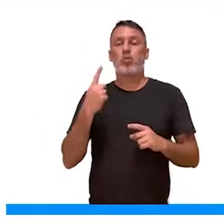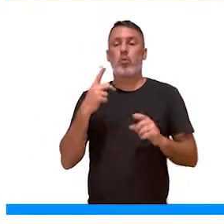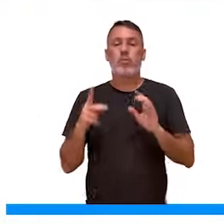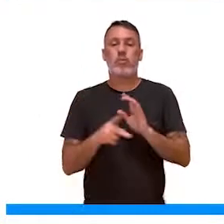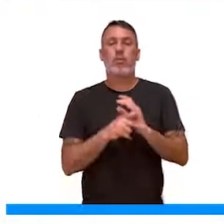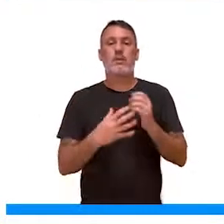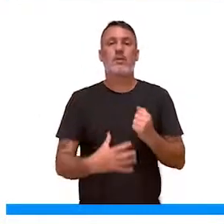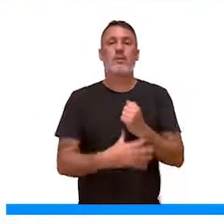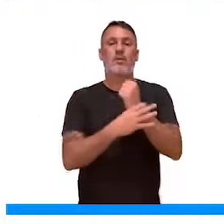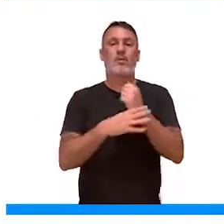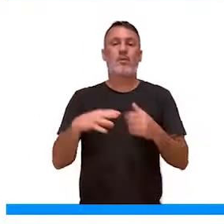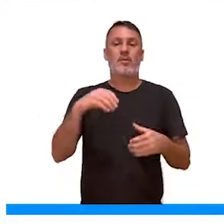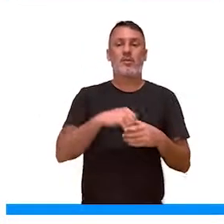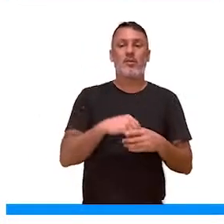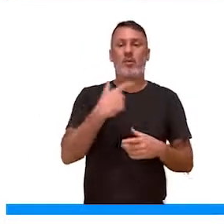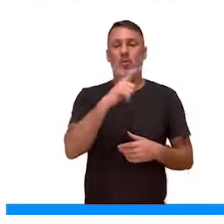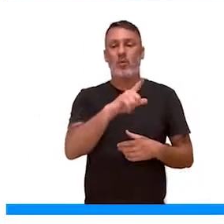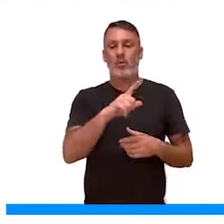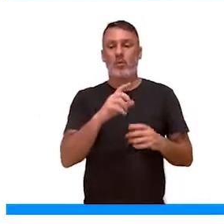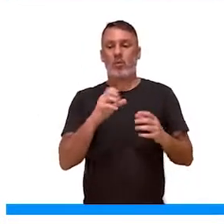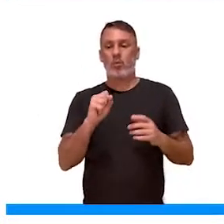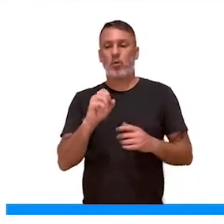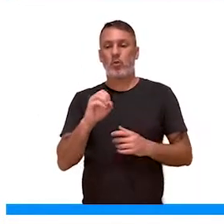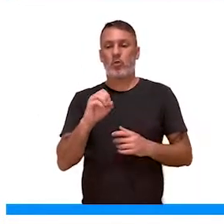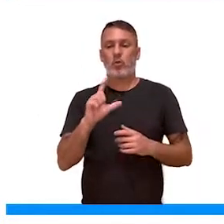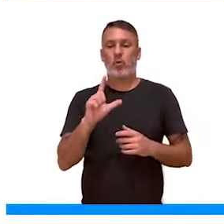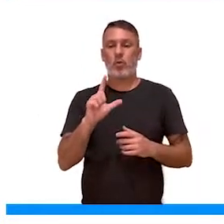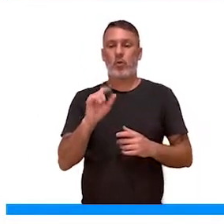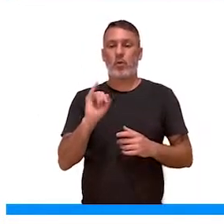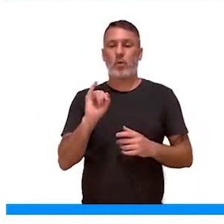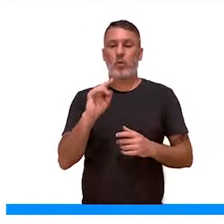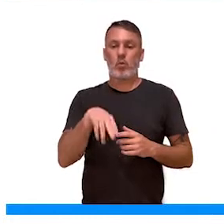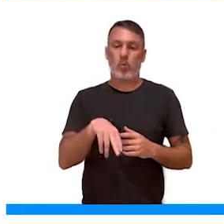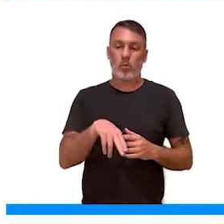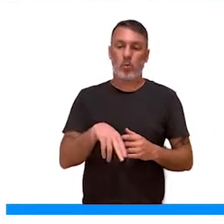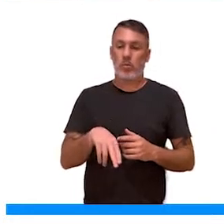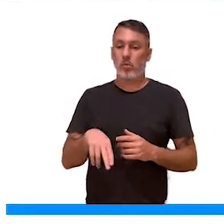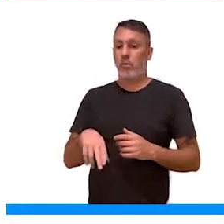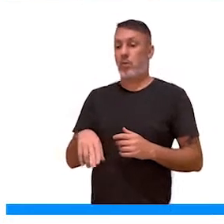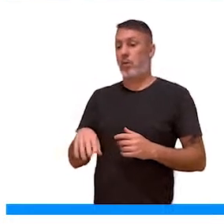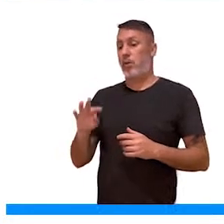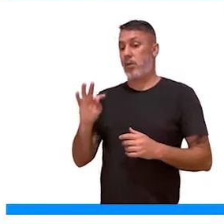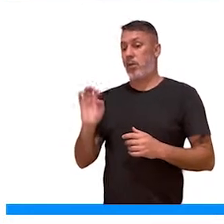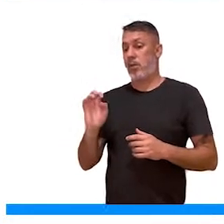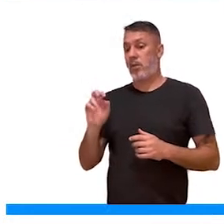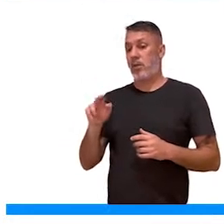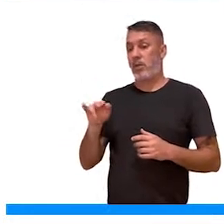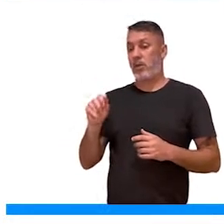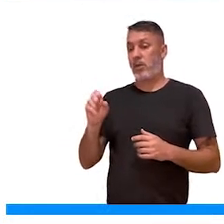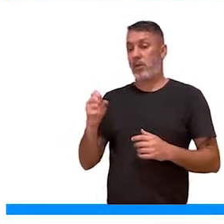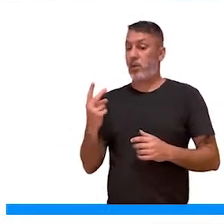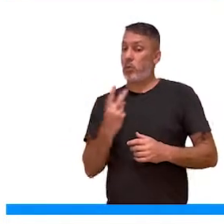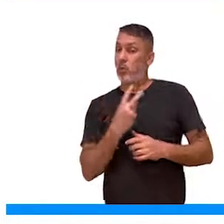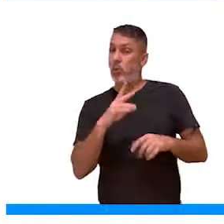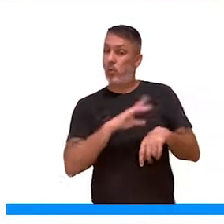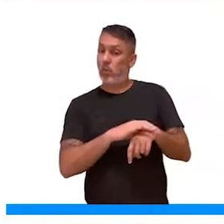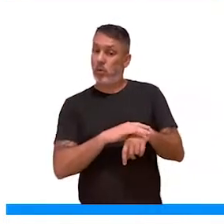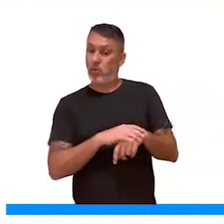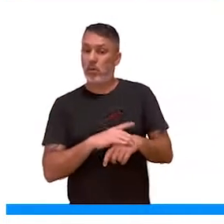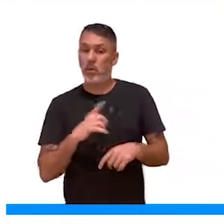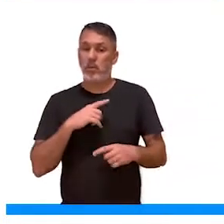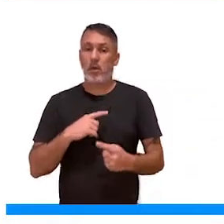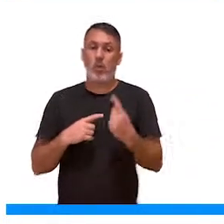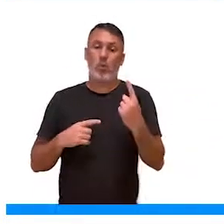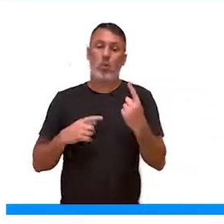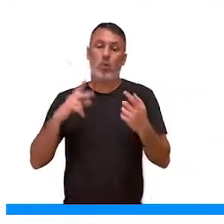tem uma cutícula protetora encontrada na solium. Então, teníase são as duas. Cisticercose, somente a